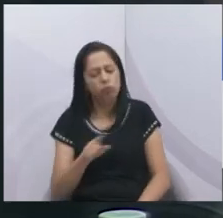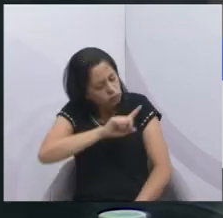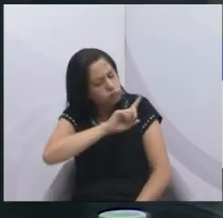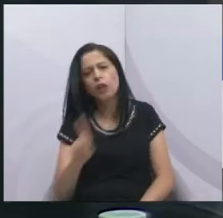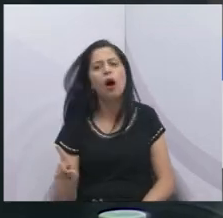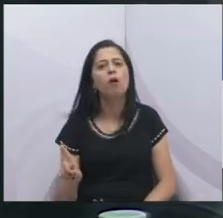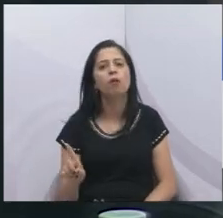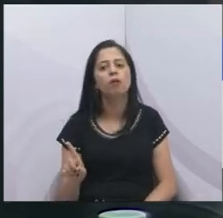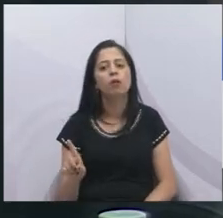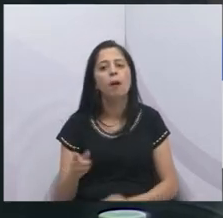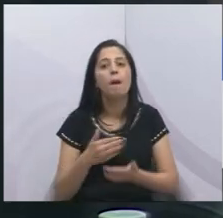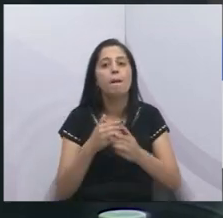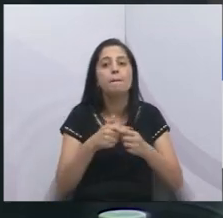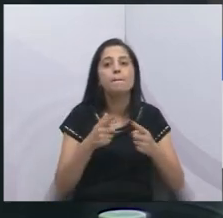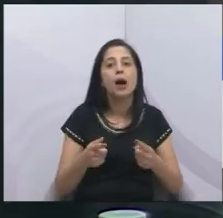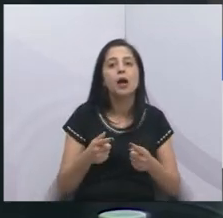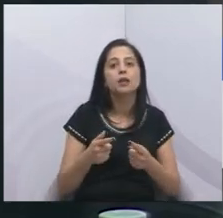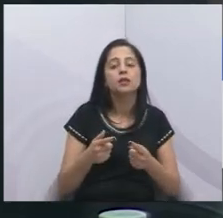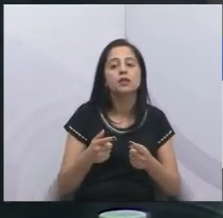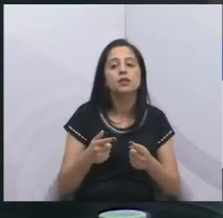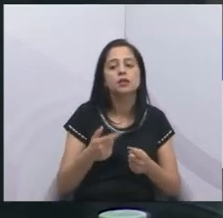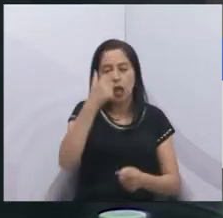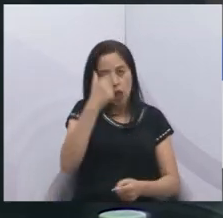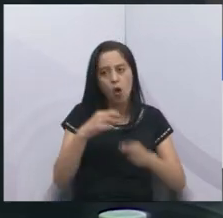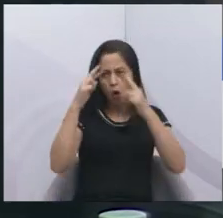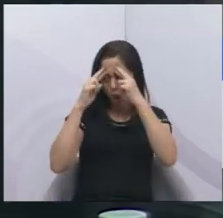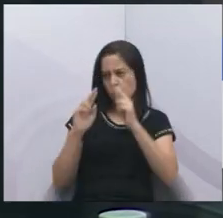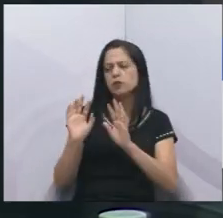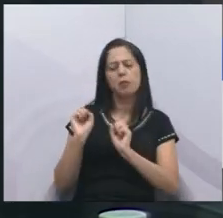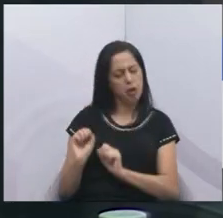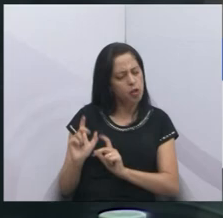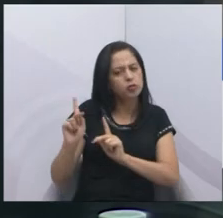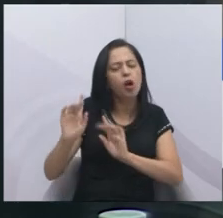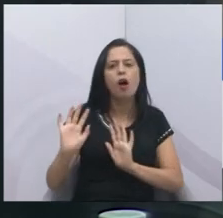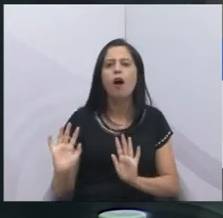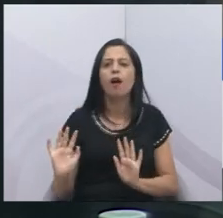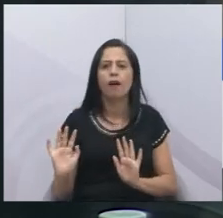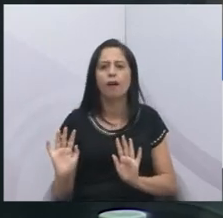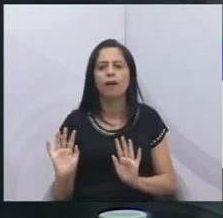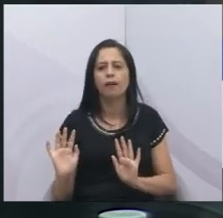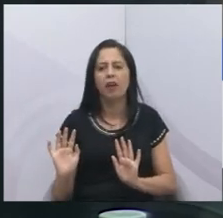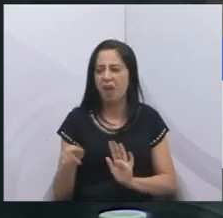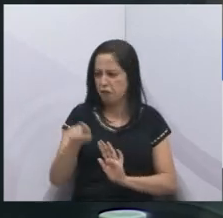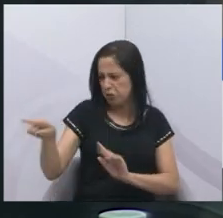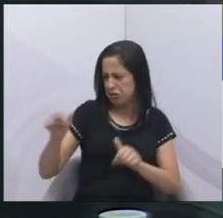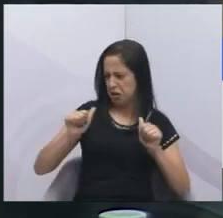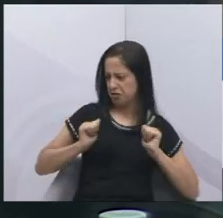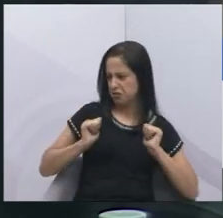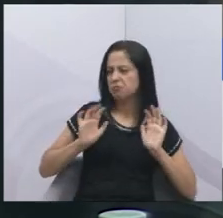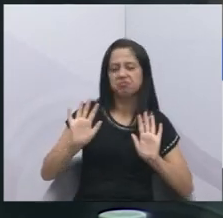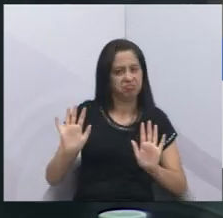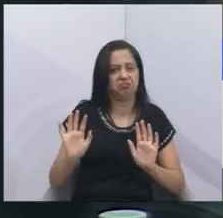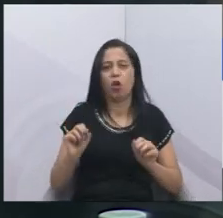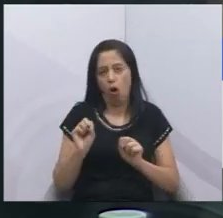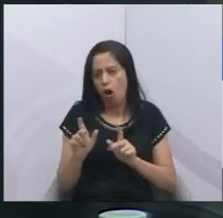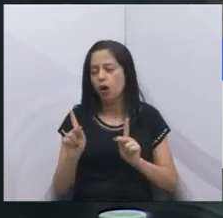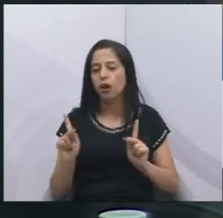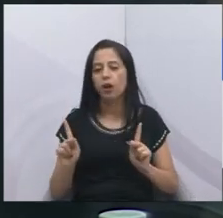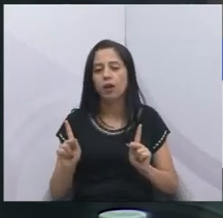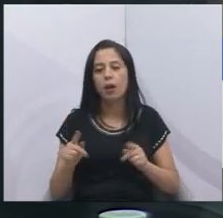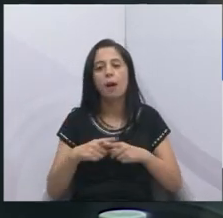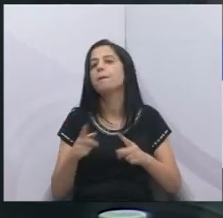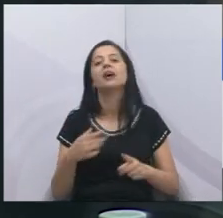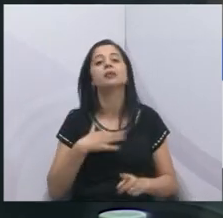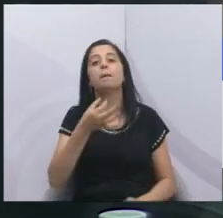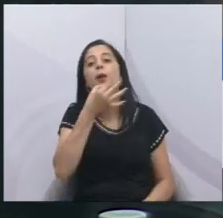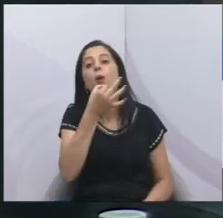desde o começo foi não. Eu respeito os nobres vereadores, sim, da casa, que obsteve o voto, são companheiros meus de trabalho, mas